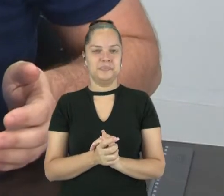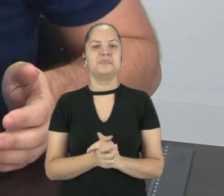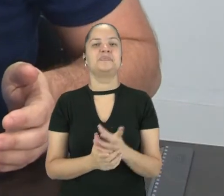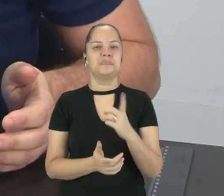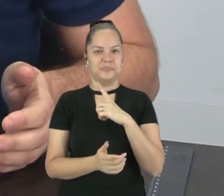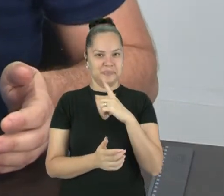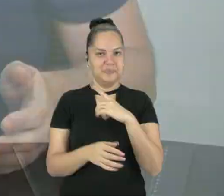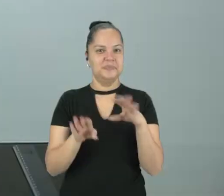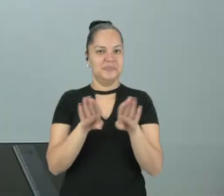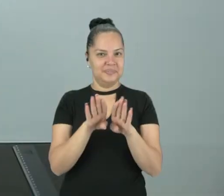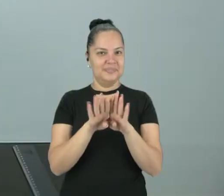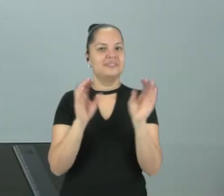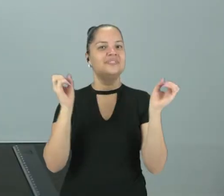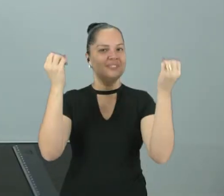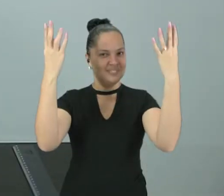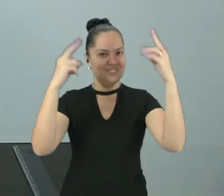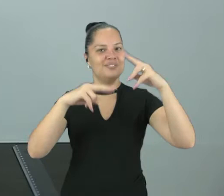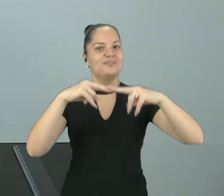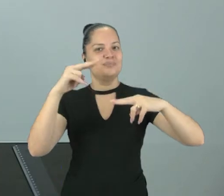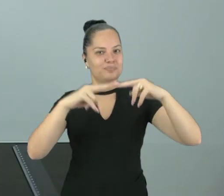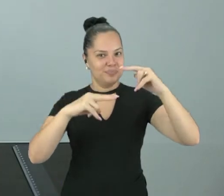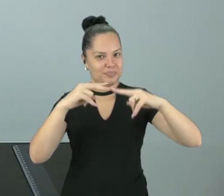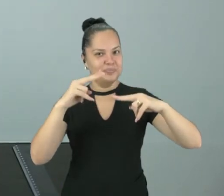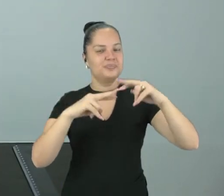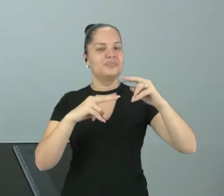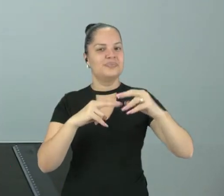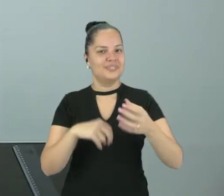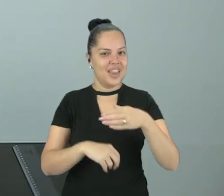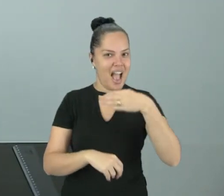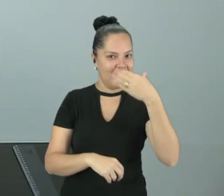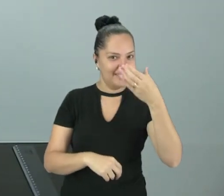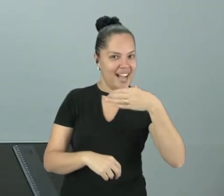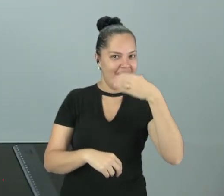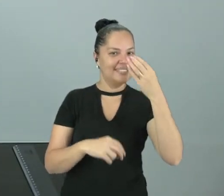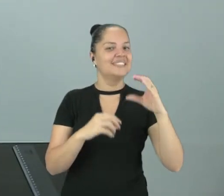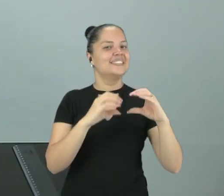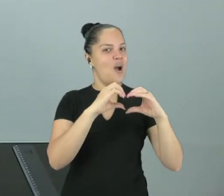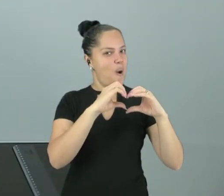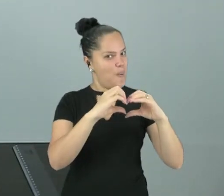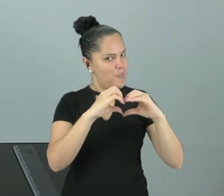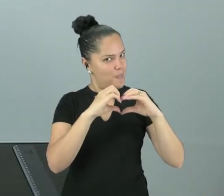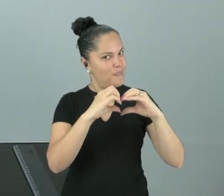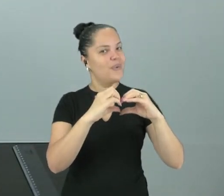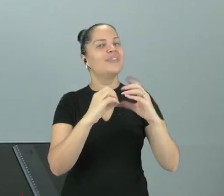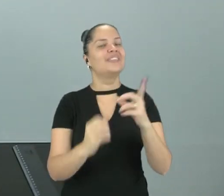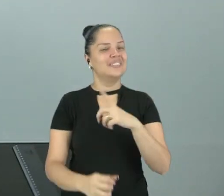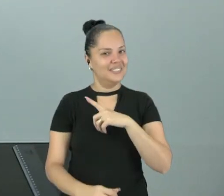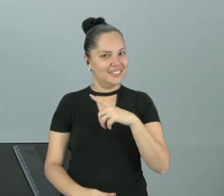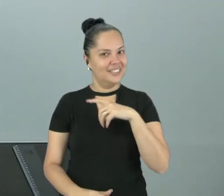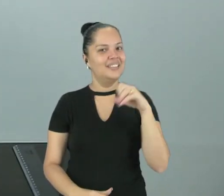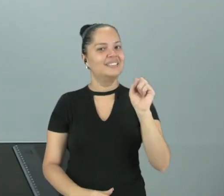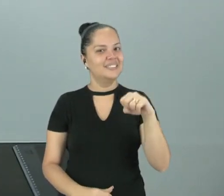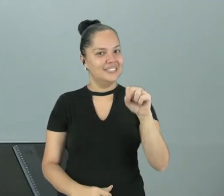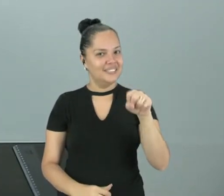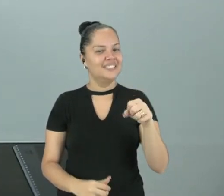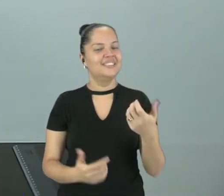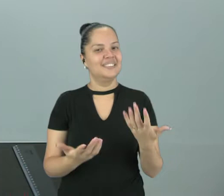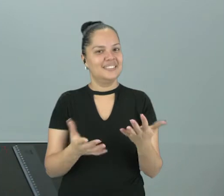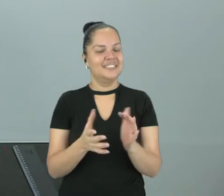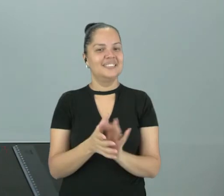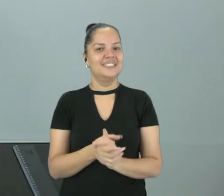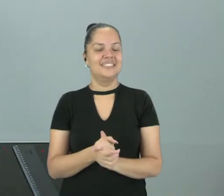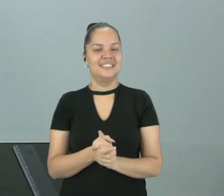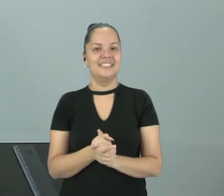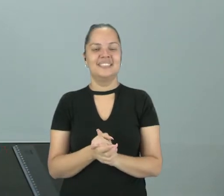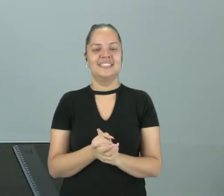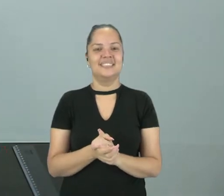a maçã do amor né que faz parte aí também né se você vai no Arraial geralmente têm né mas somos o amor